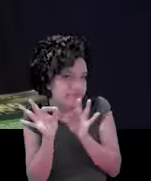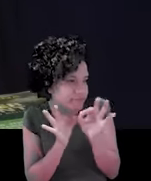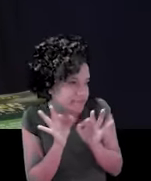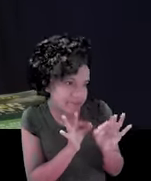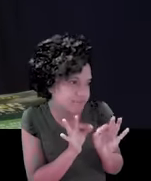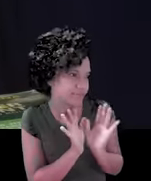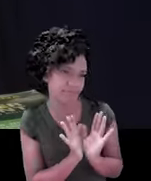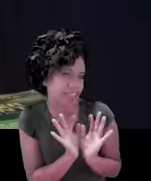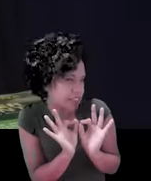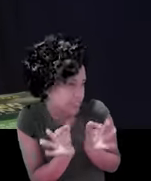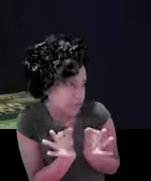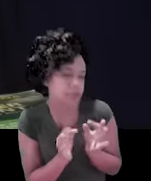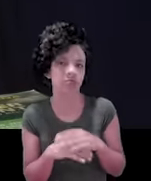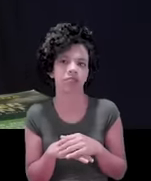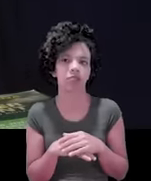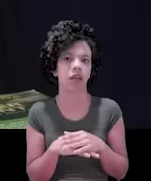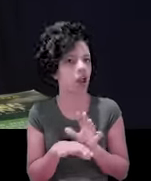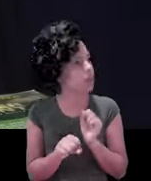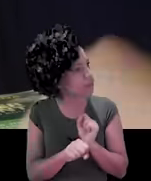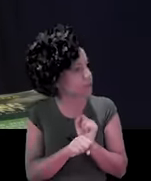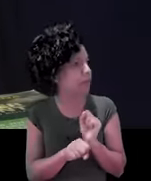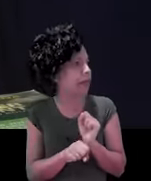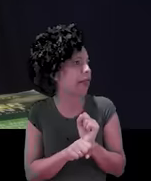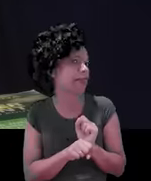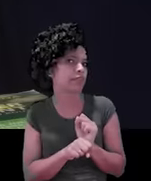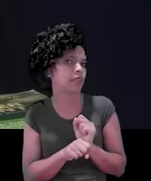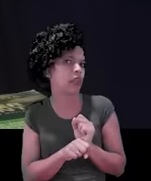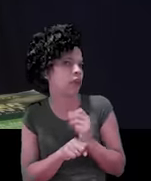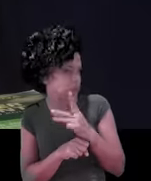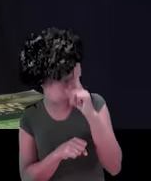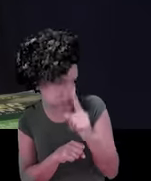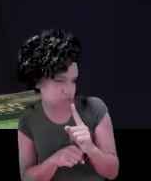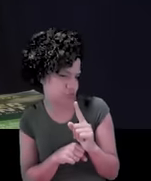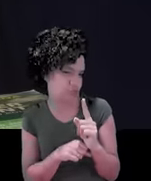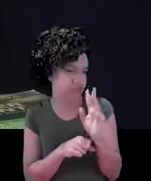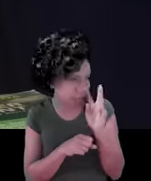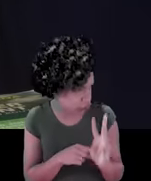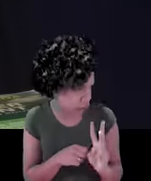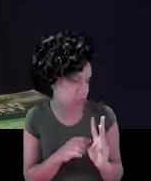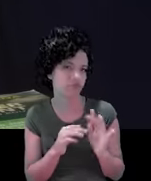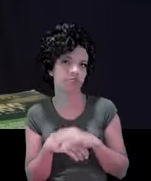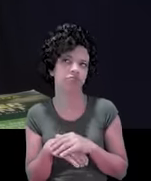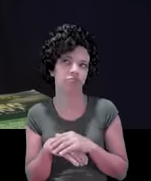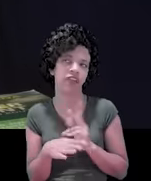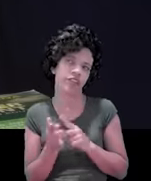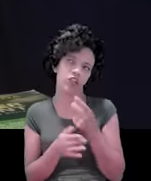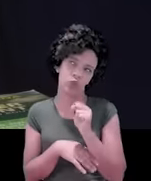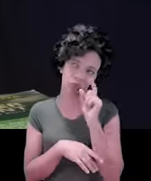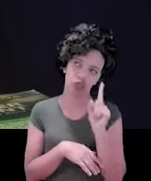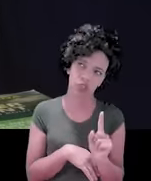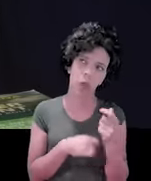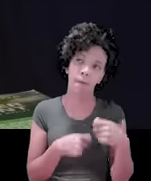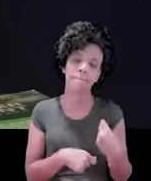rudimentar e vai eu tava ali aguardando aquele esteja hora que você passou na minha cabeça que ele na verdade oito dias